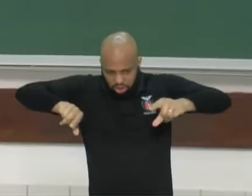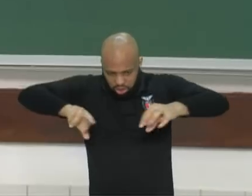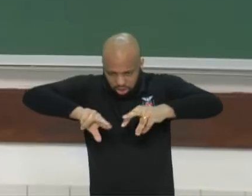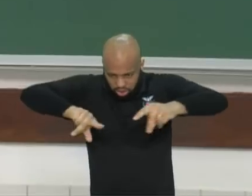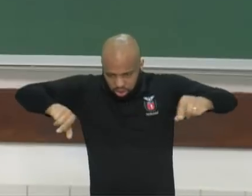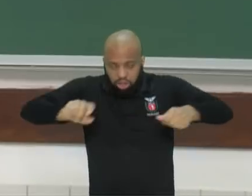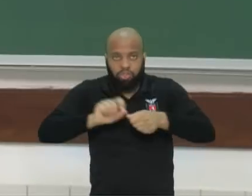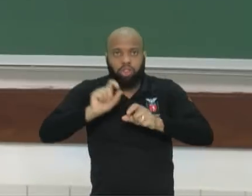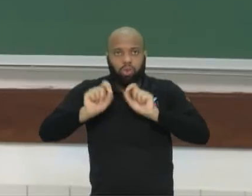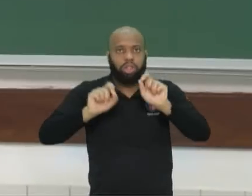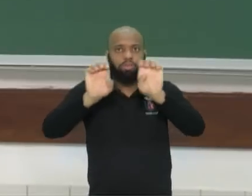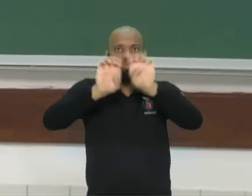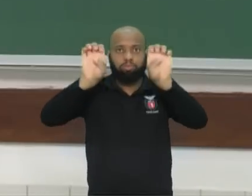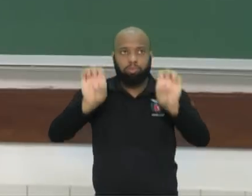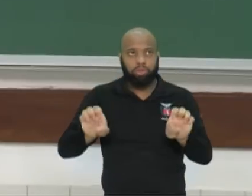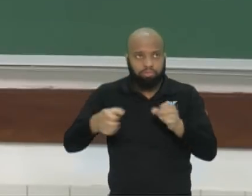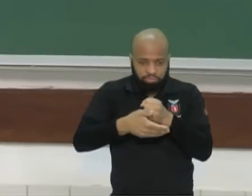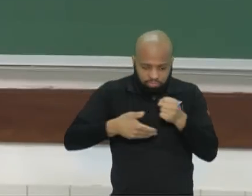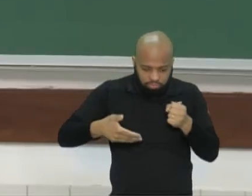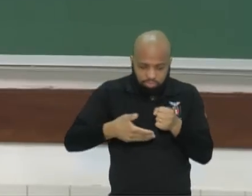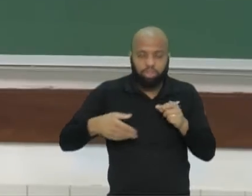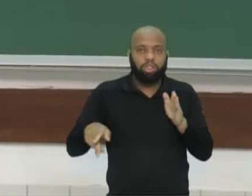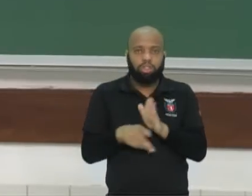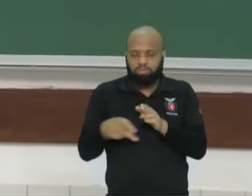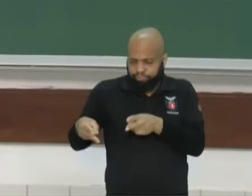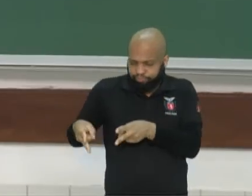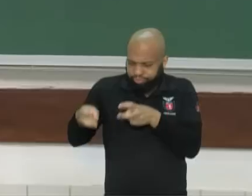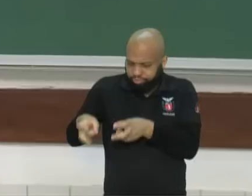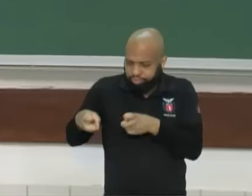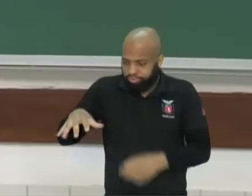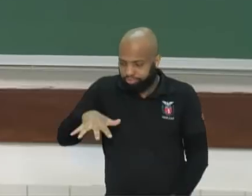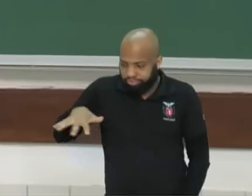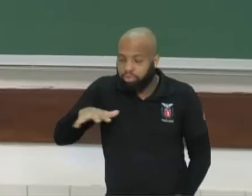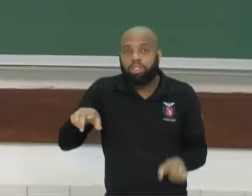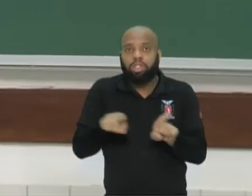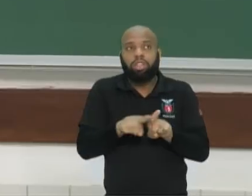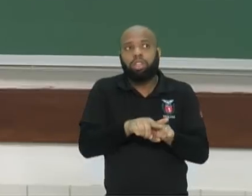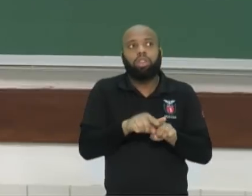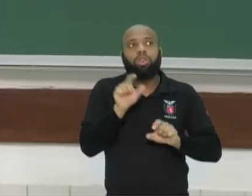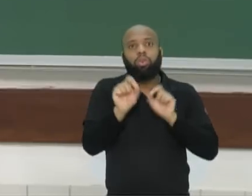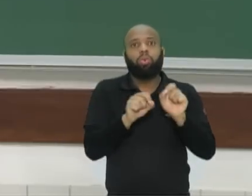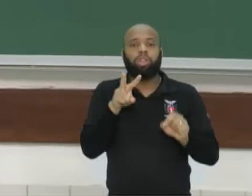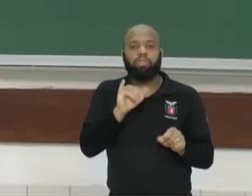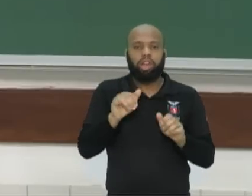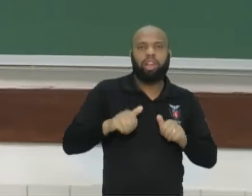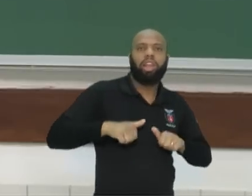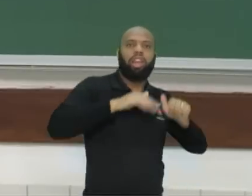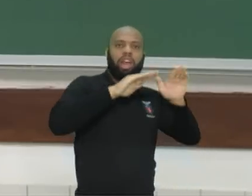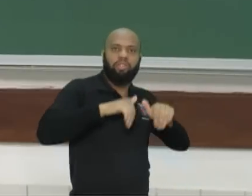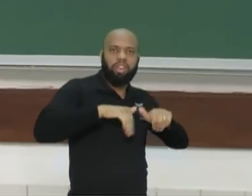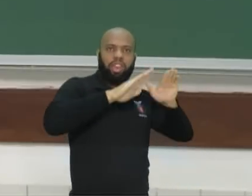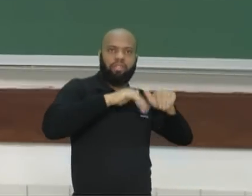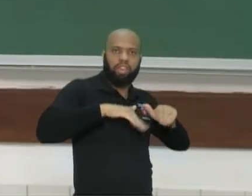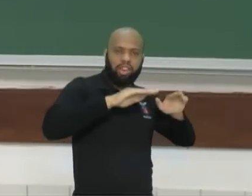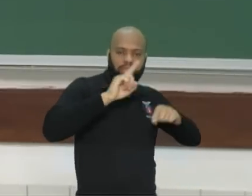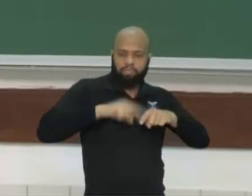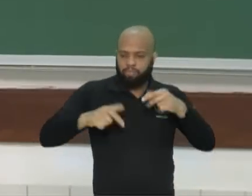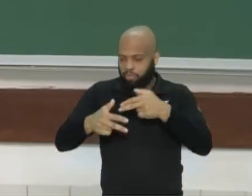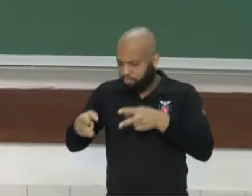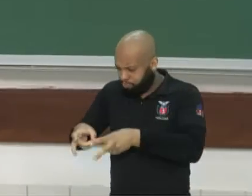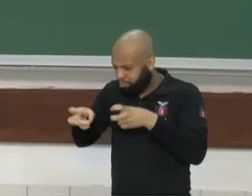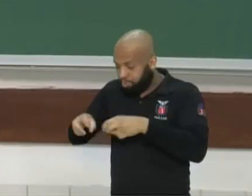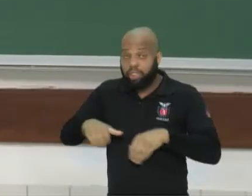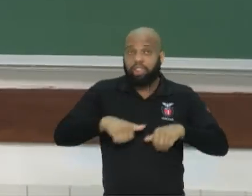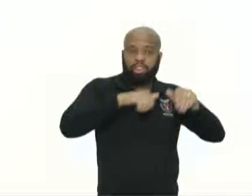foi montada uma estrutura, tanto para a exploração ali no local, como para o transporte desse material para outras